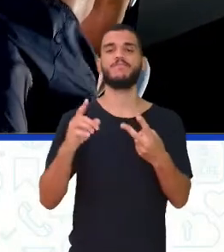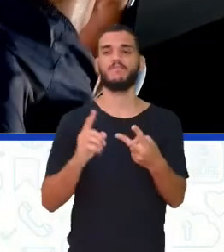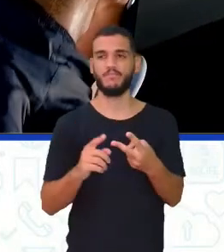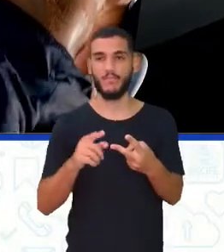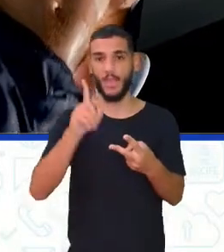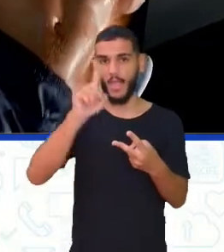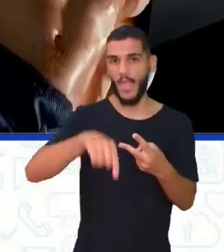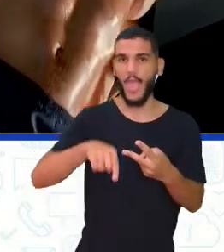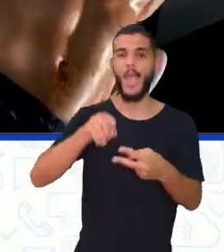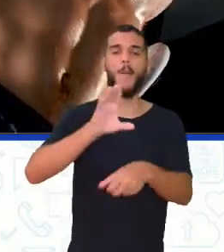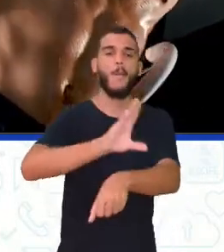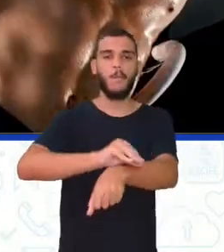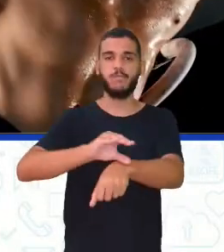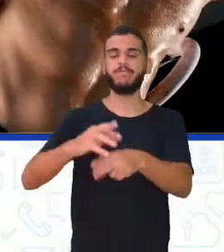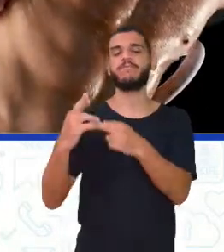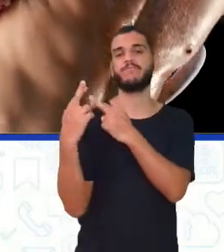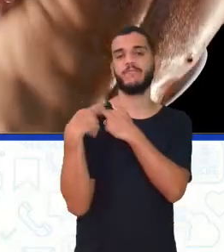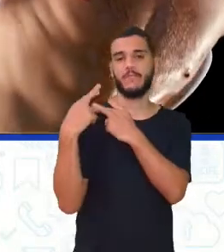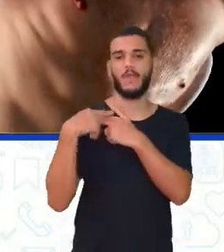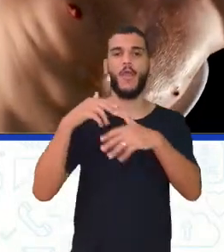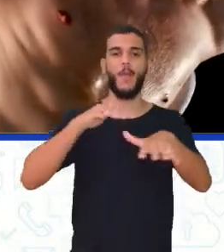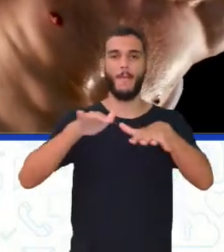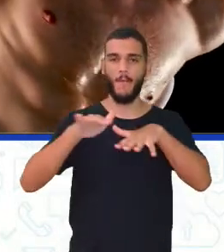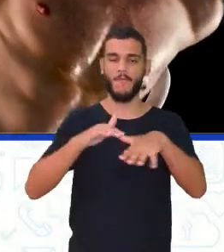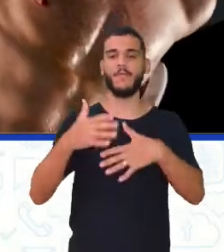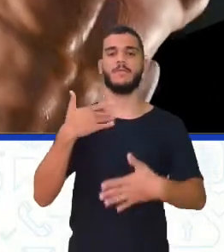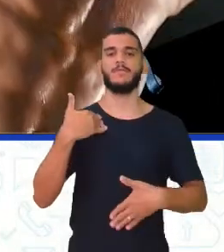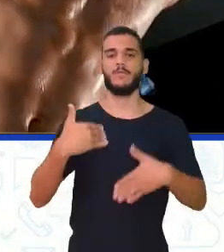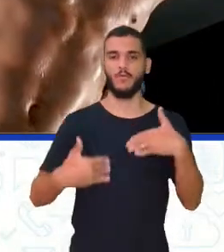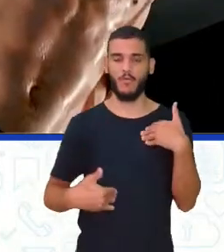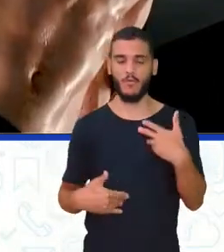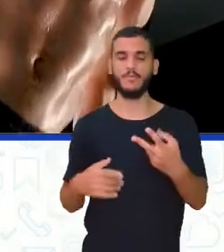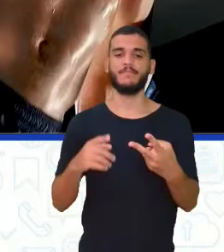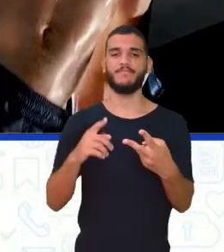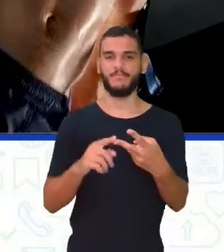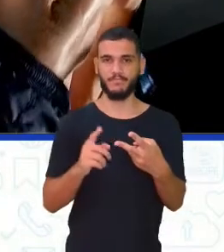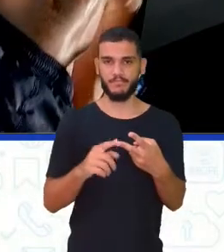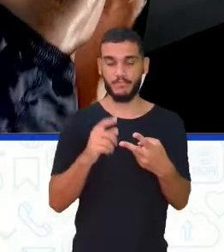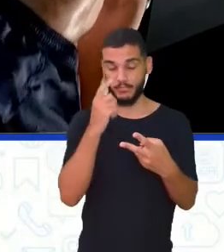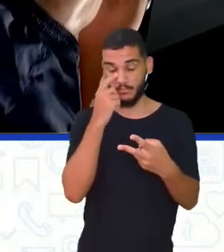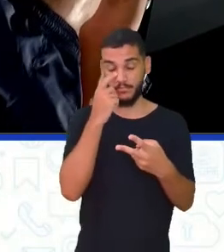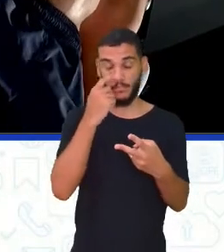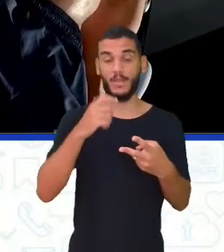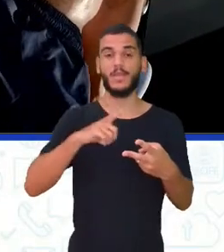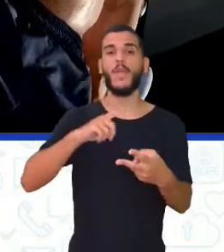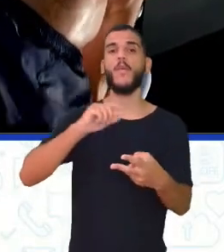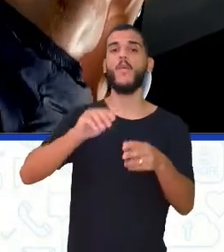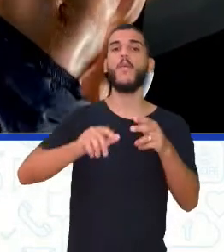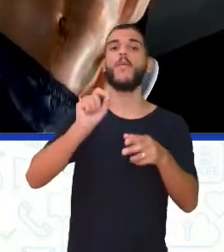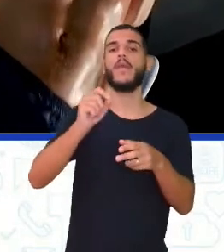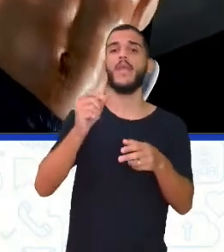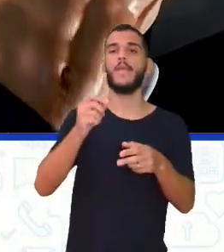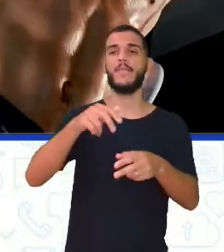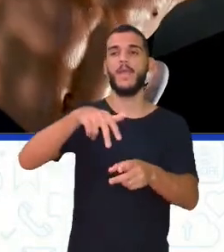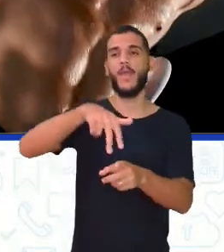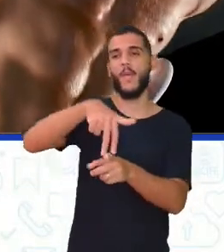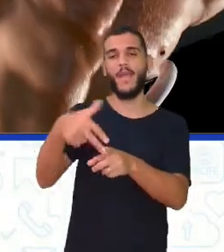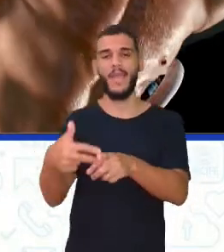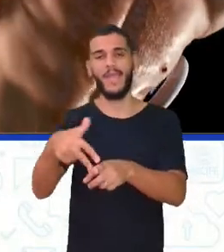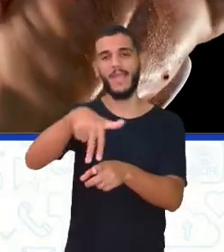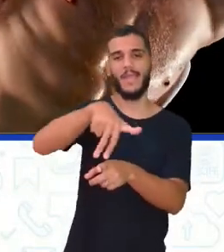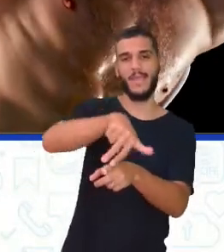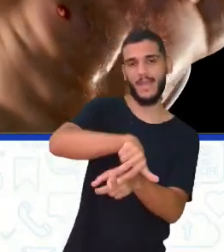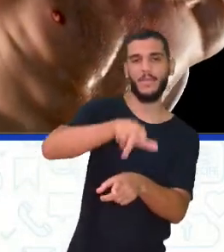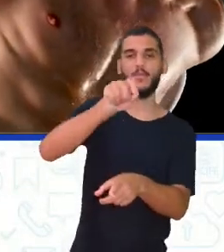são os músculos responsáveis pela movimentação do corpo. Promove o equilíbrio das posições corporais.